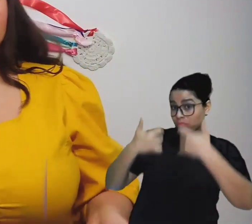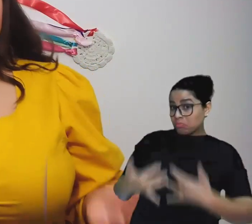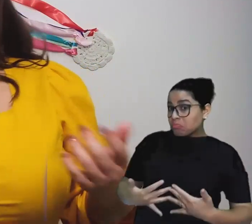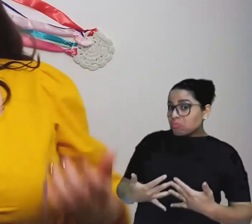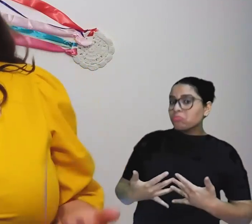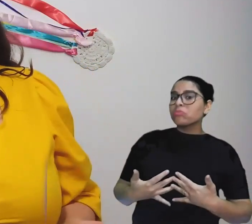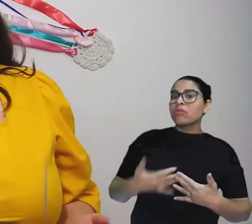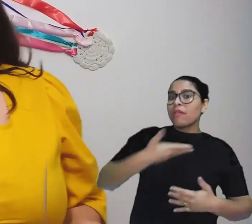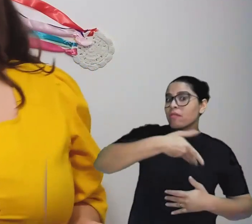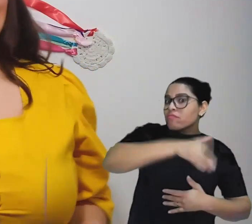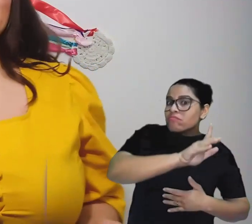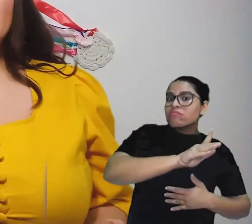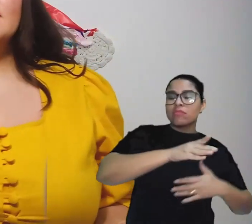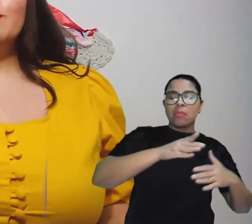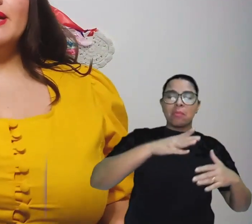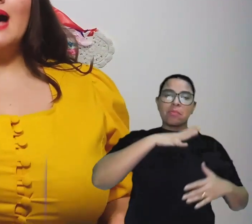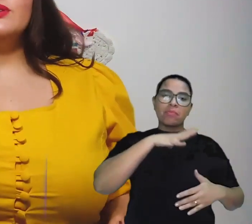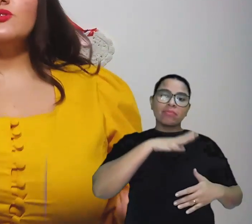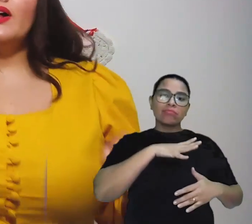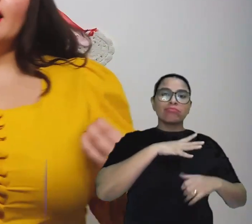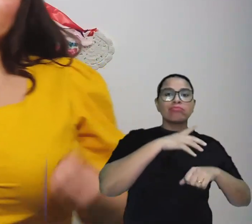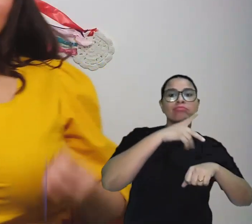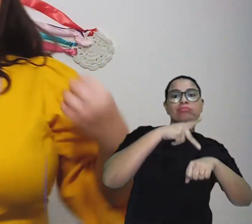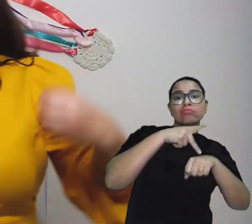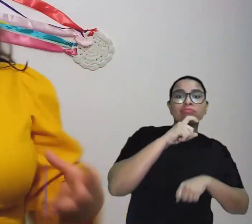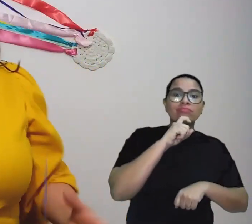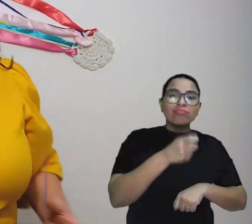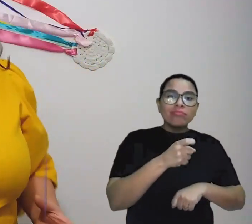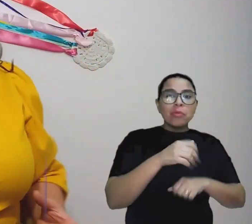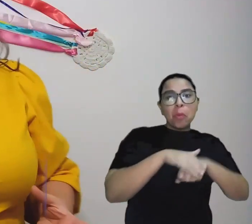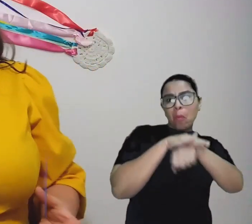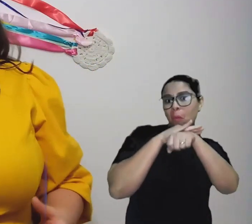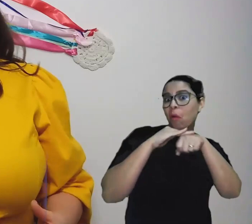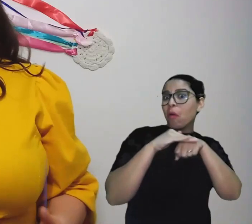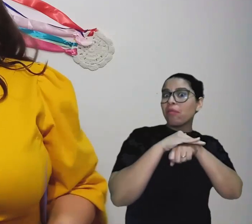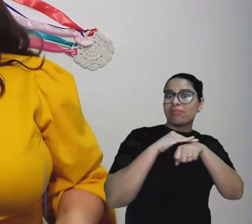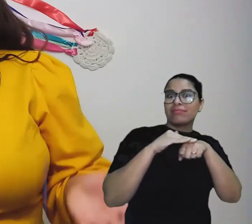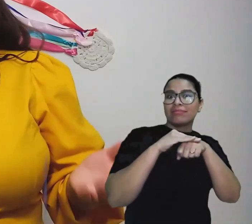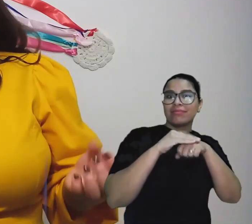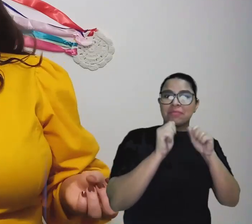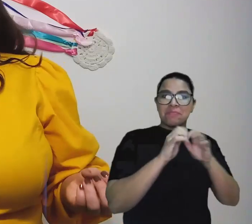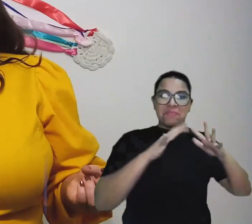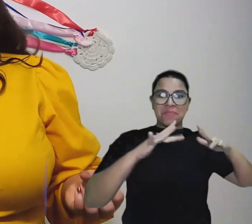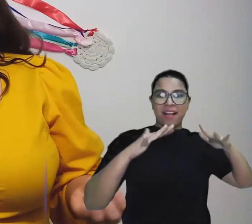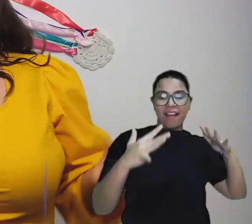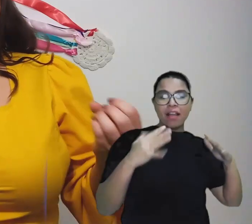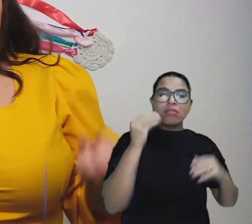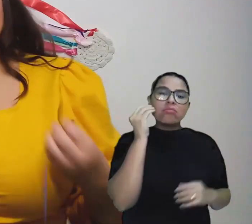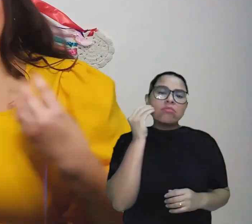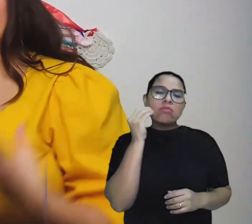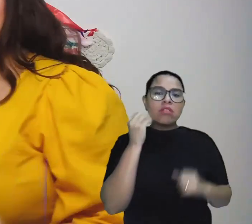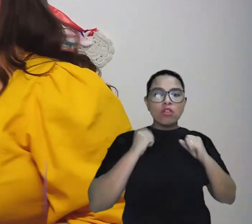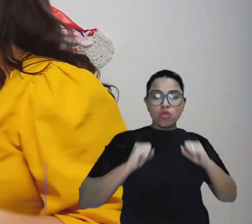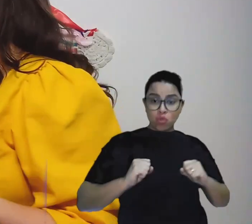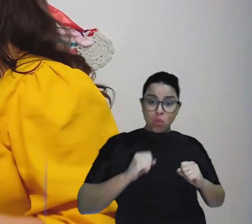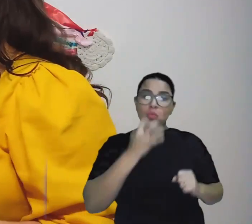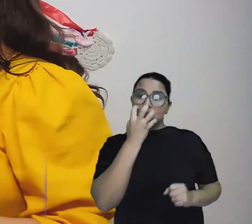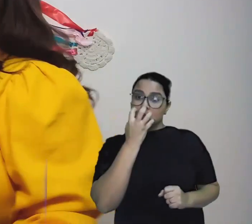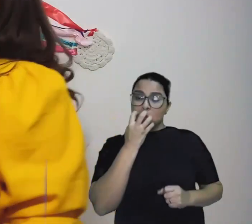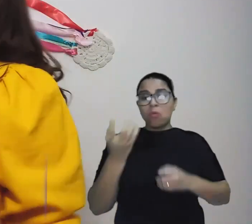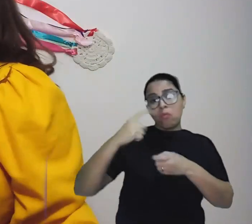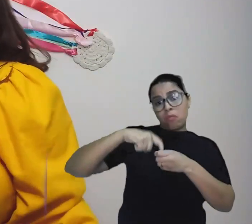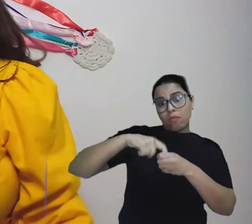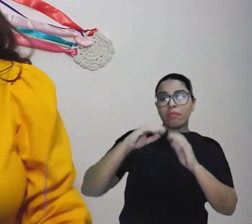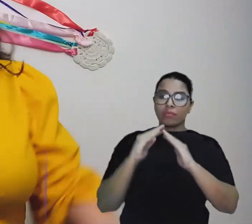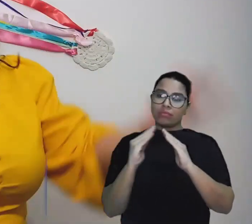responderam que estavam indo para a cidade das Esmeraldas falar com o grande mágico de Oz, para tentar Dorothy e Totó conseguir